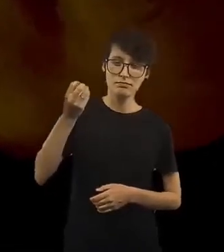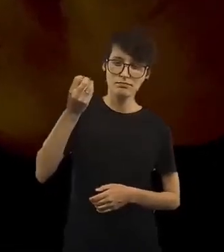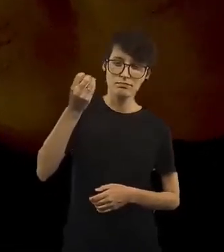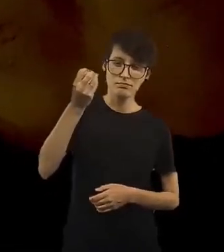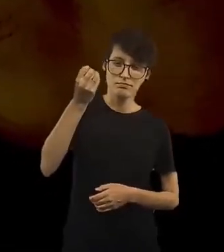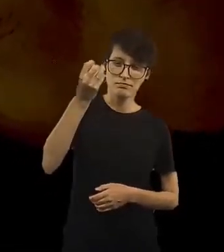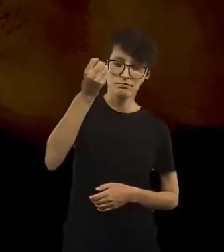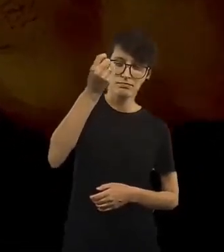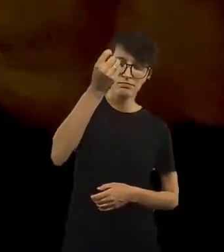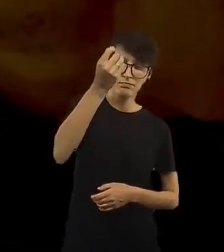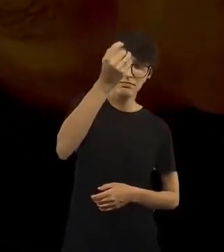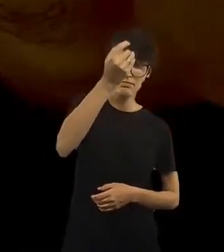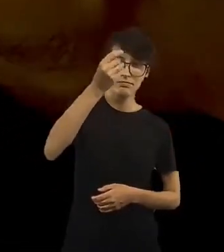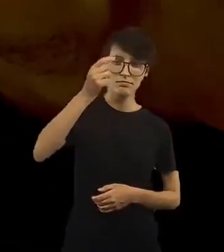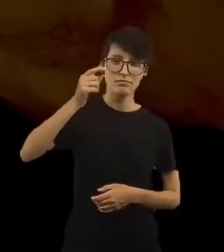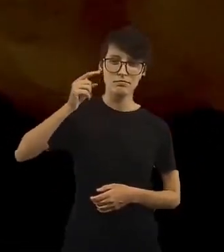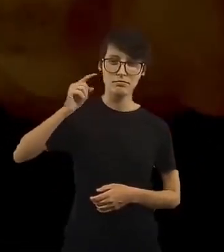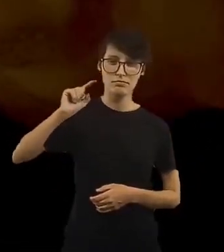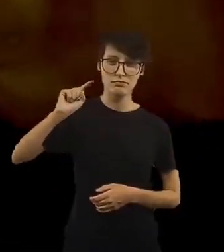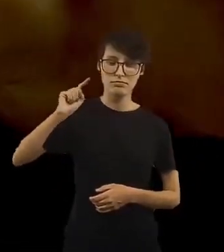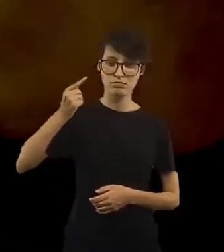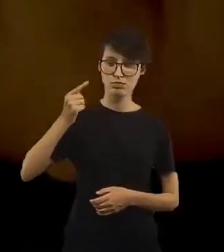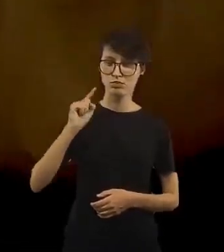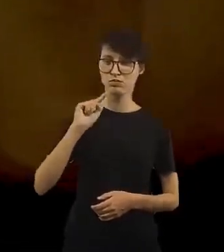Não é limite.